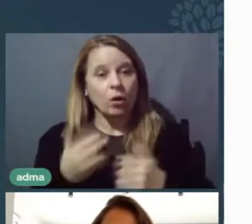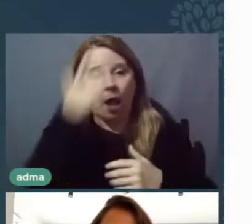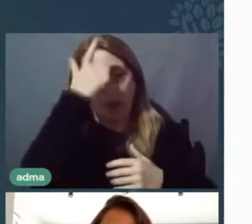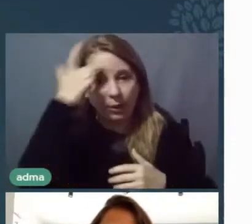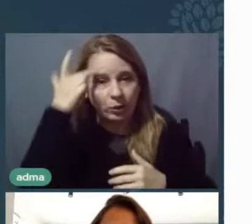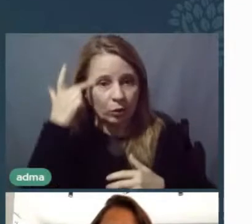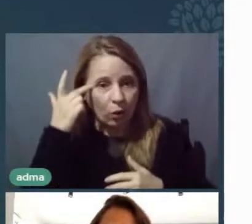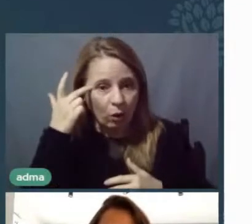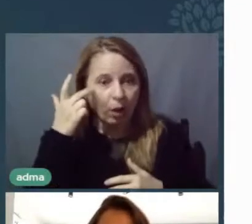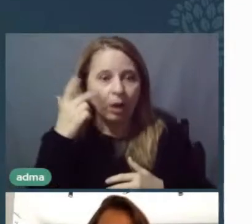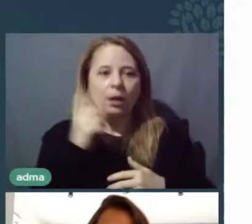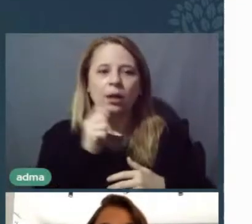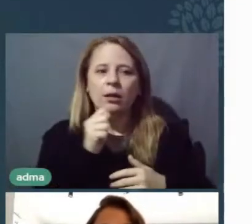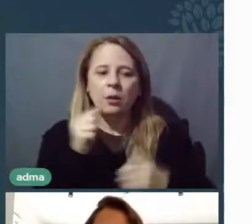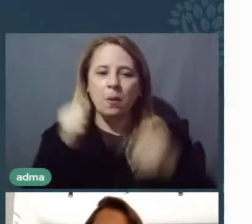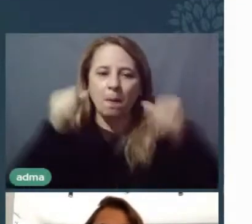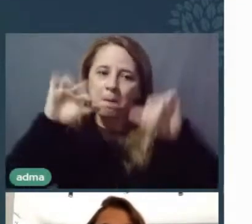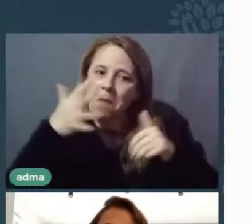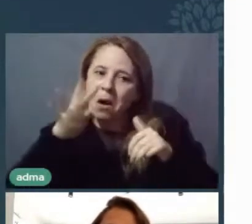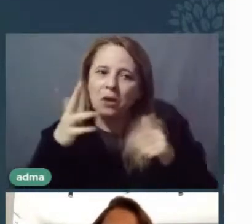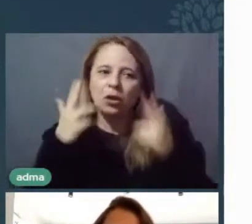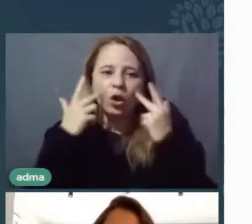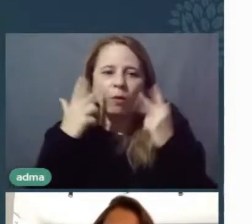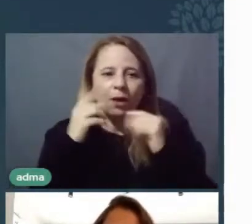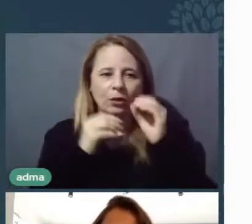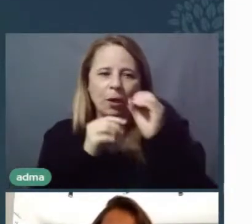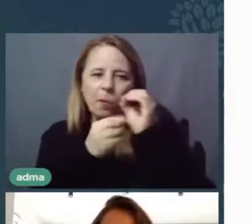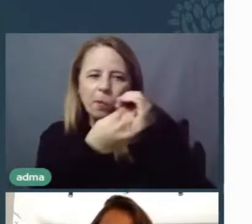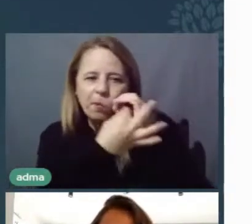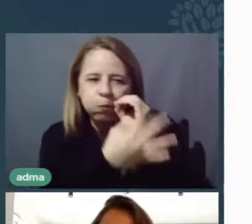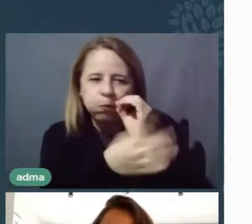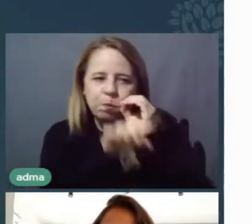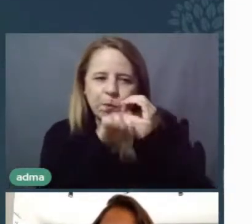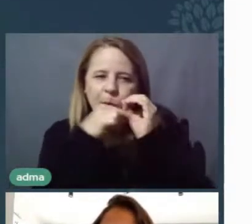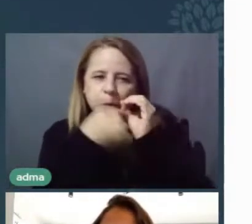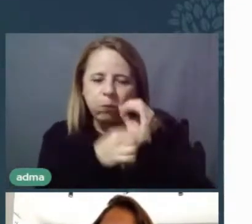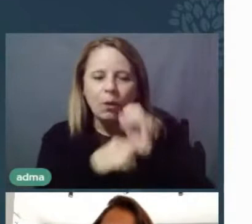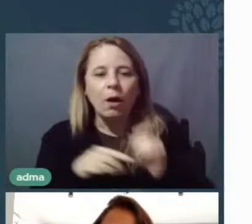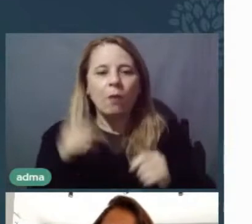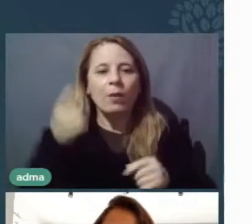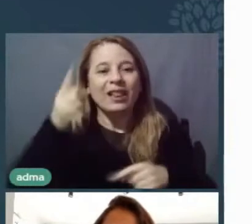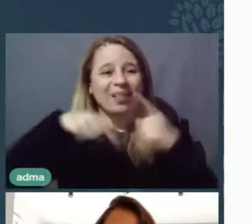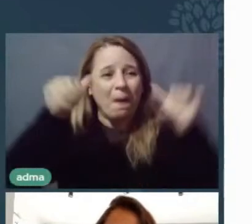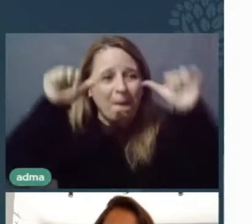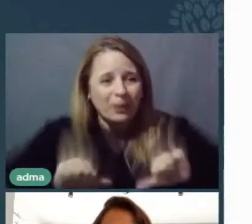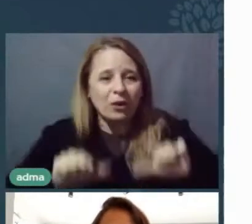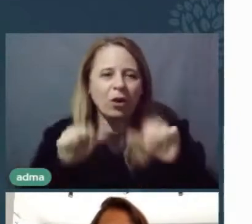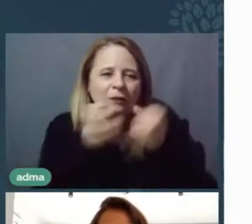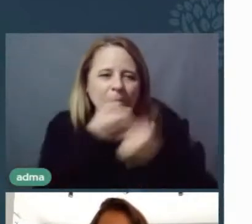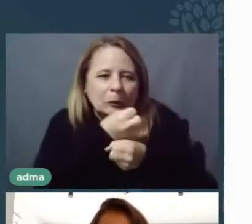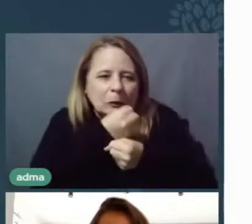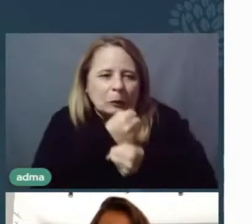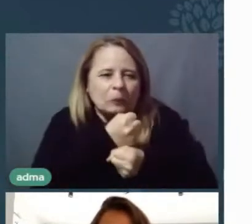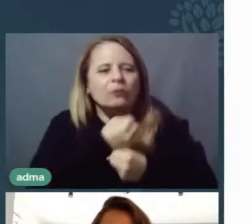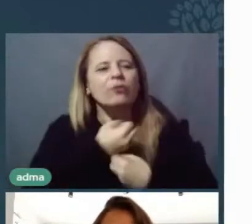está dessa maneira, com inflamação. É claro que quanto melhor tratado, menor a inflamação, mas em condições de crise, essa via aérea